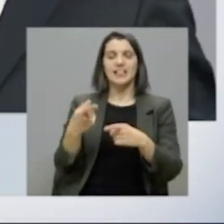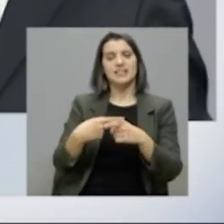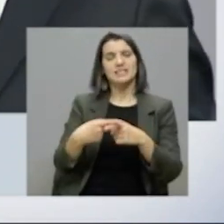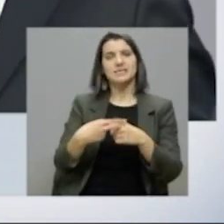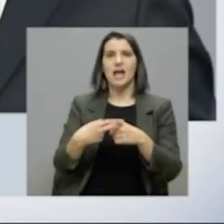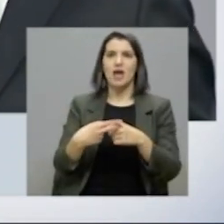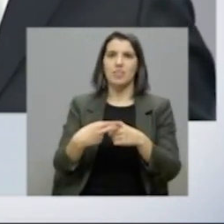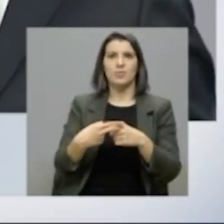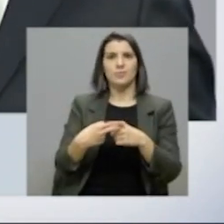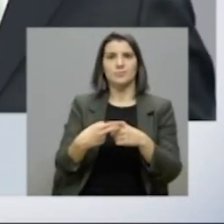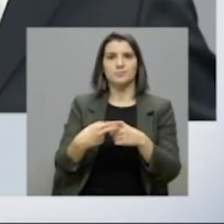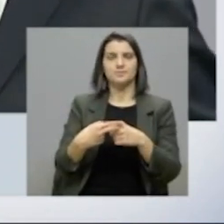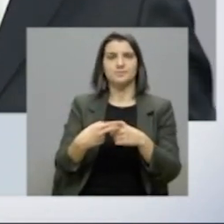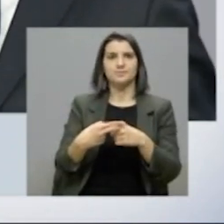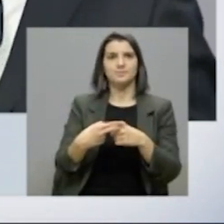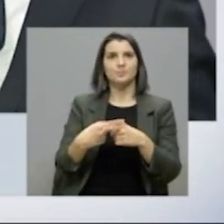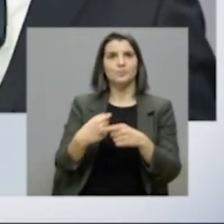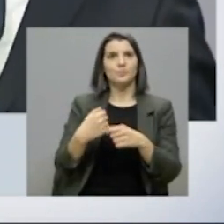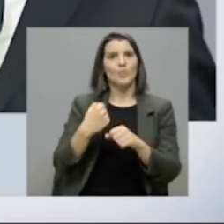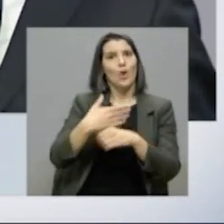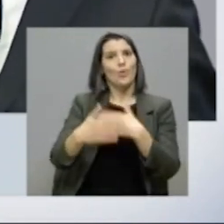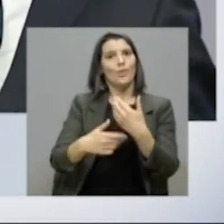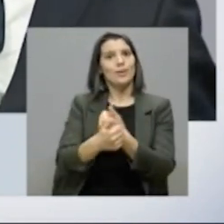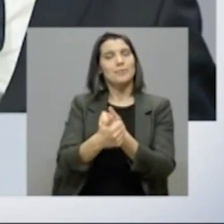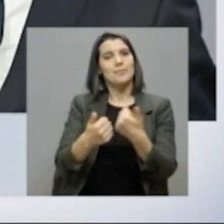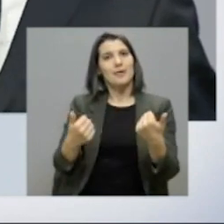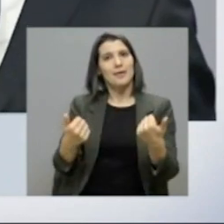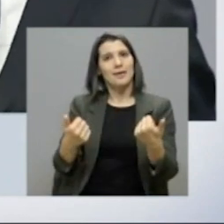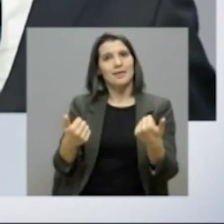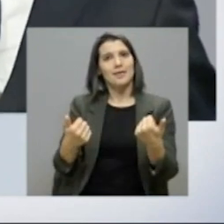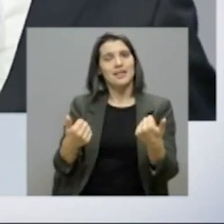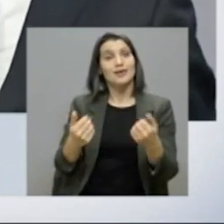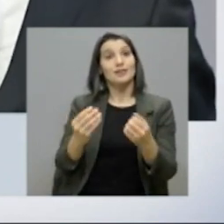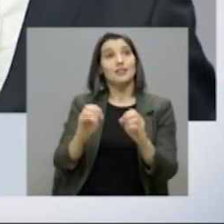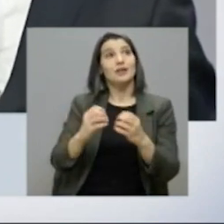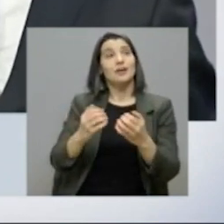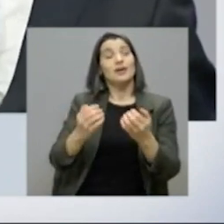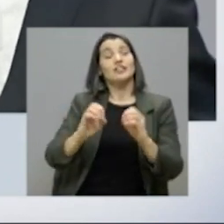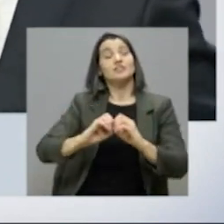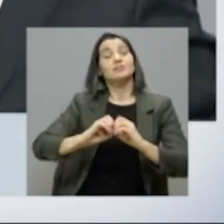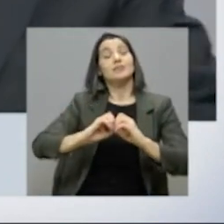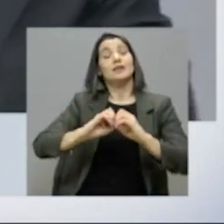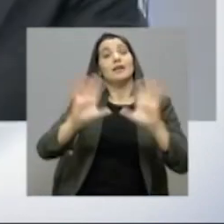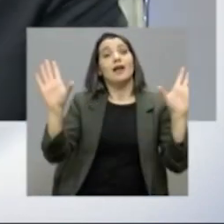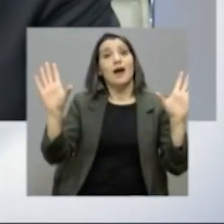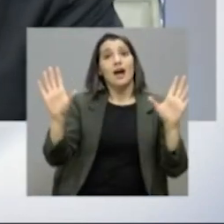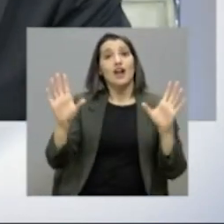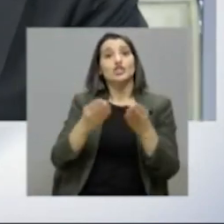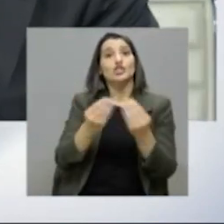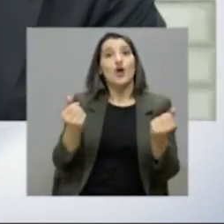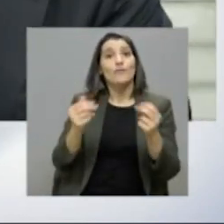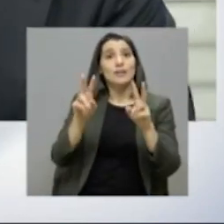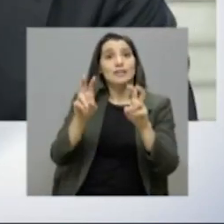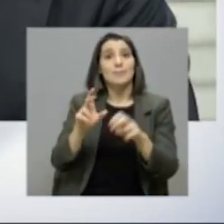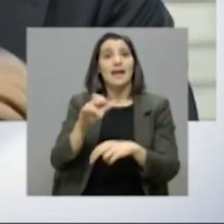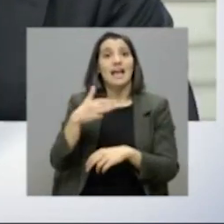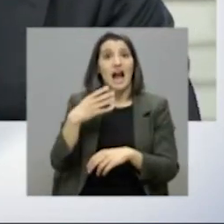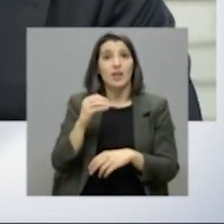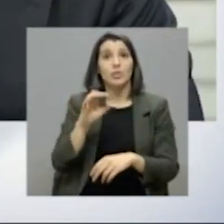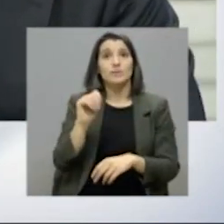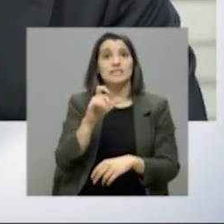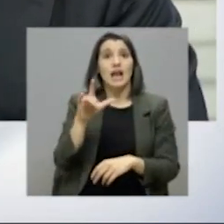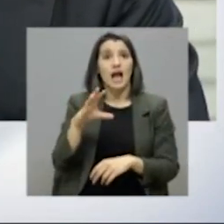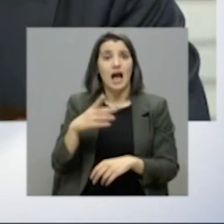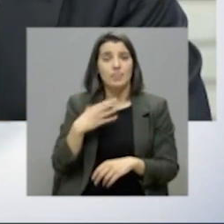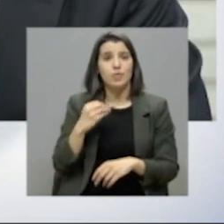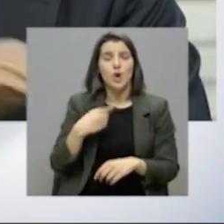em que corra bem e se esclareça o caso do doutor Ricardo Salgado, tenho o mesmo interesse em relação a todos os